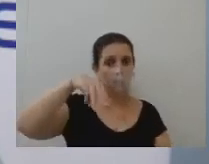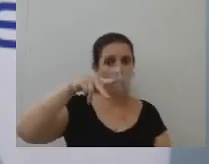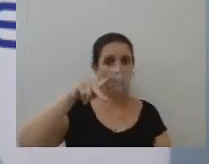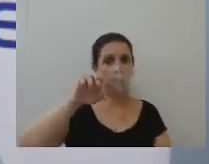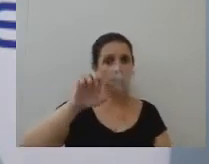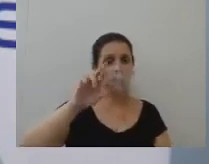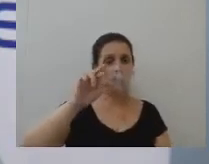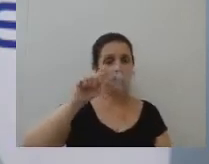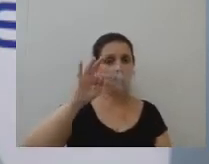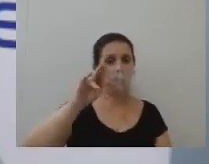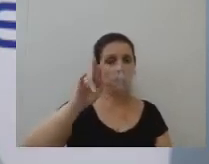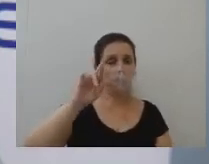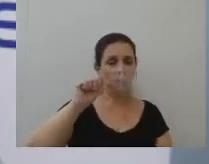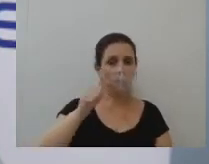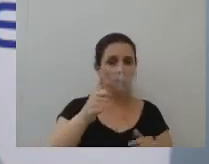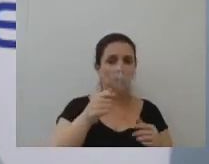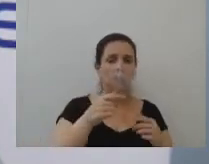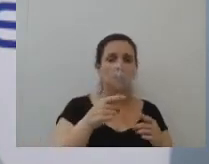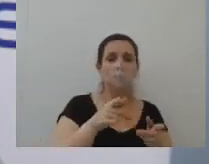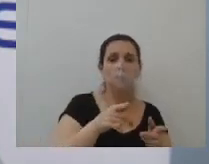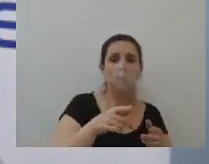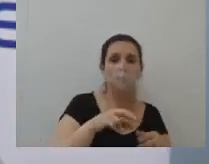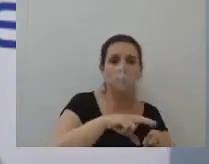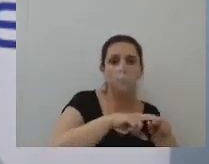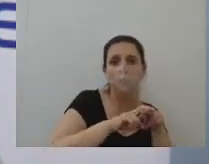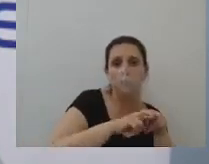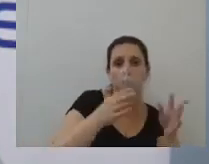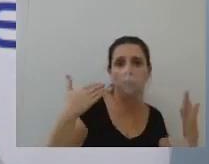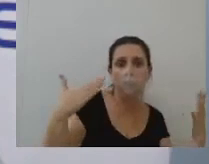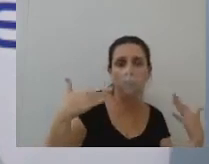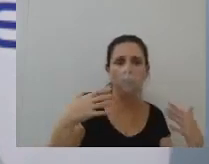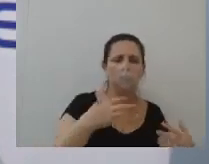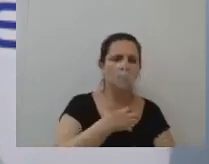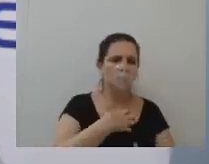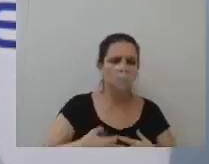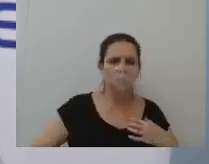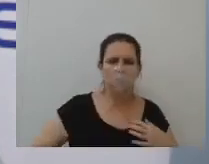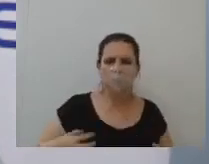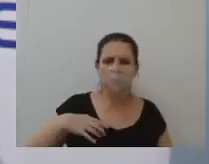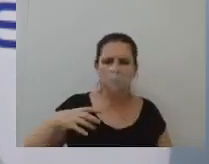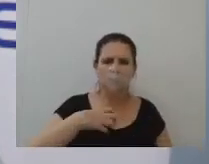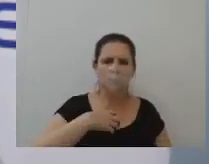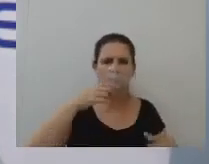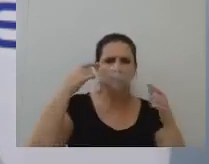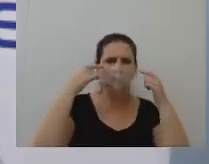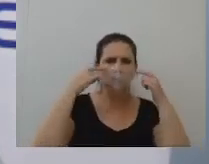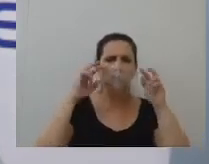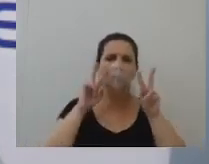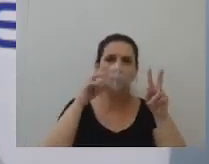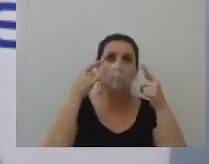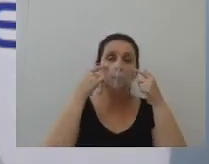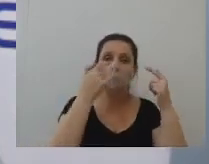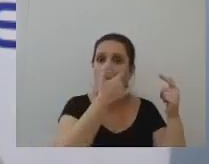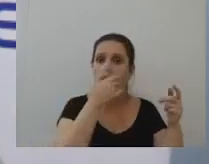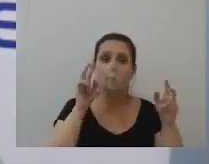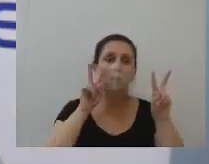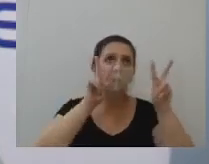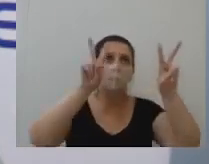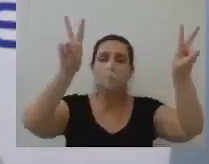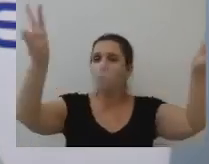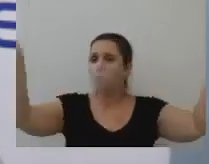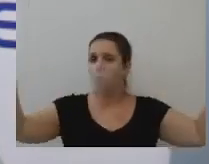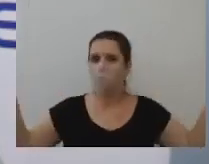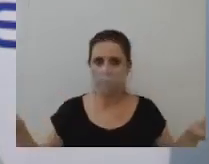a vocês. O nosso corpo inteiro ele trabalha com sensores. Nós temos sensores nos olhos que nos mostram o